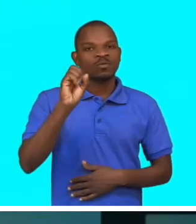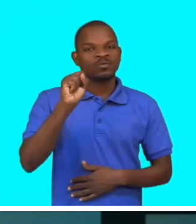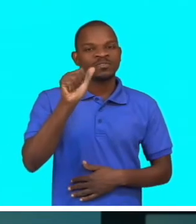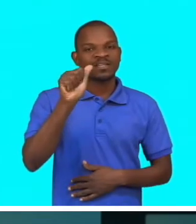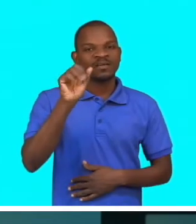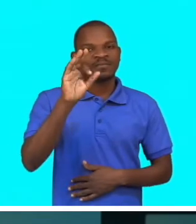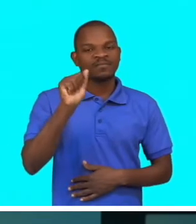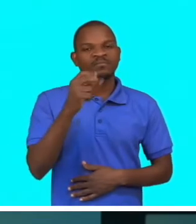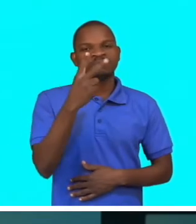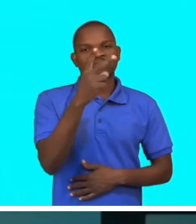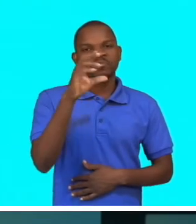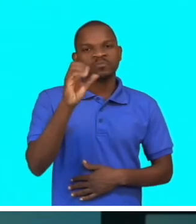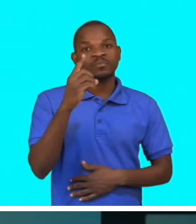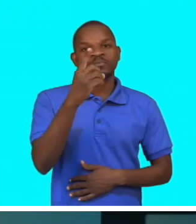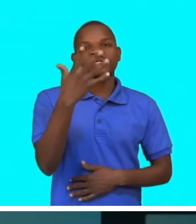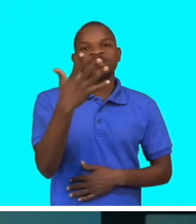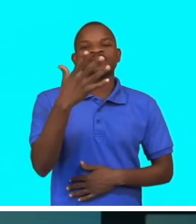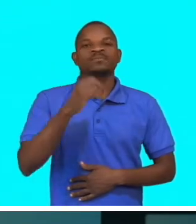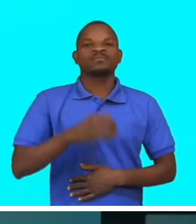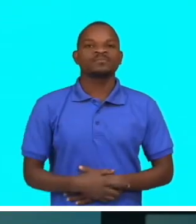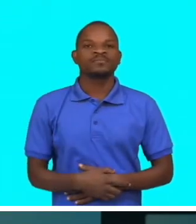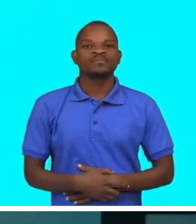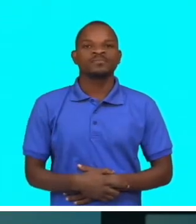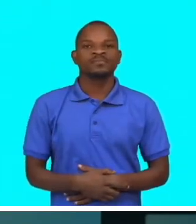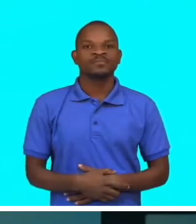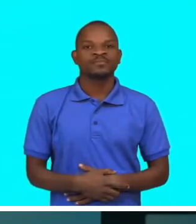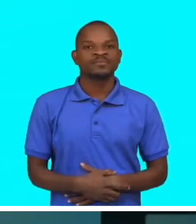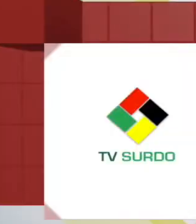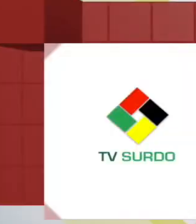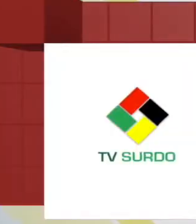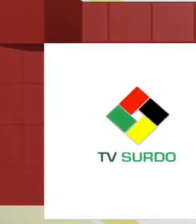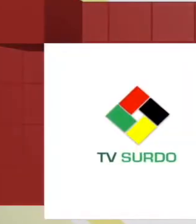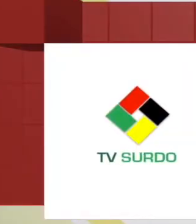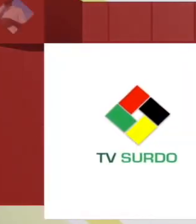foi o segundo lugar alcançado em 2015. Moçambique alcançado O melhor melhor melhor